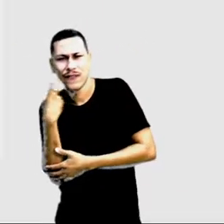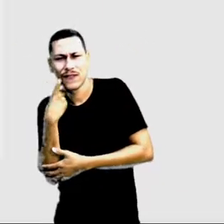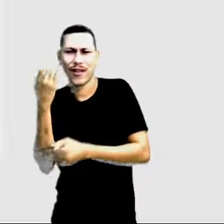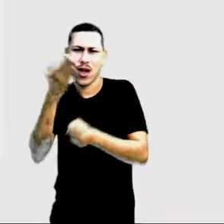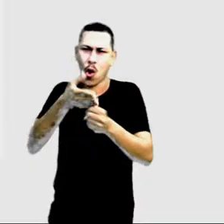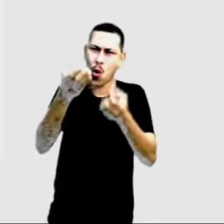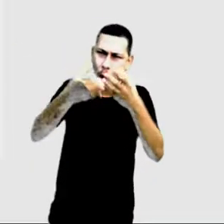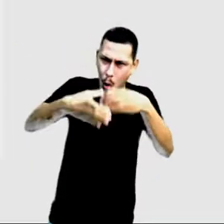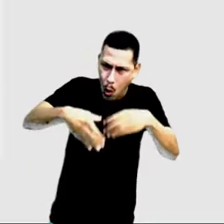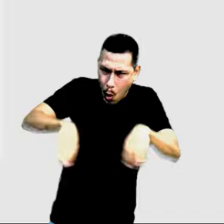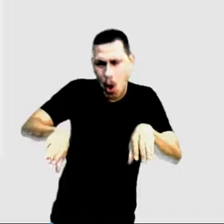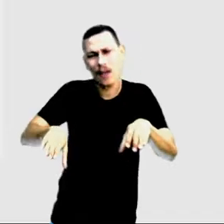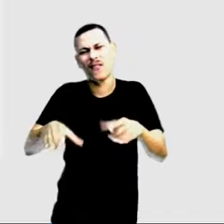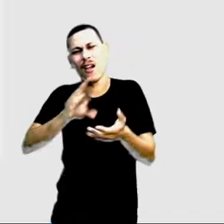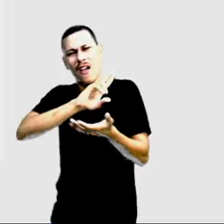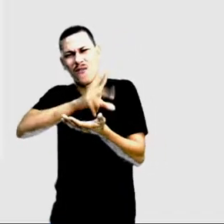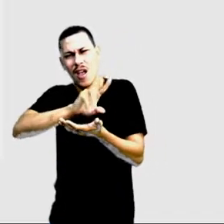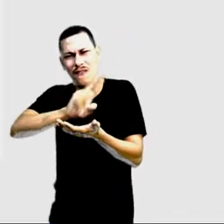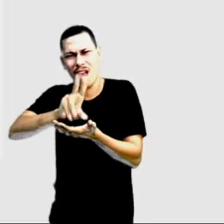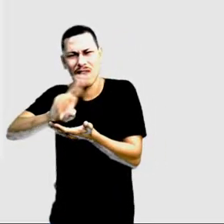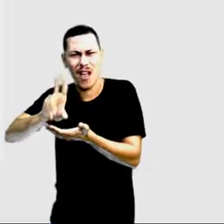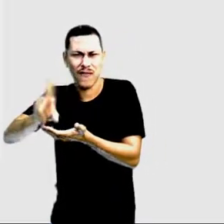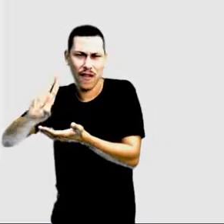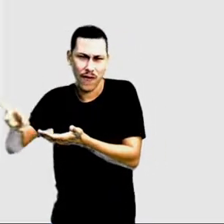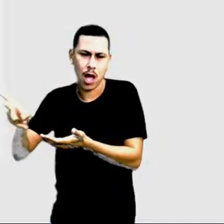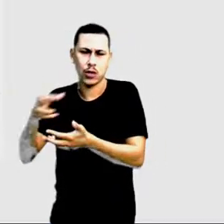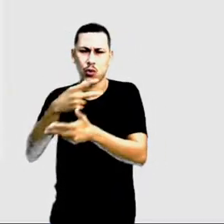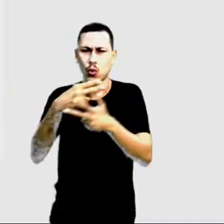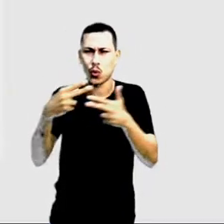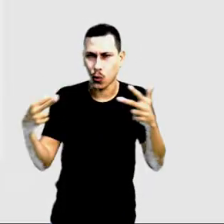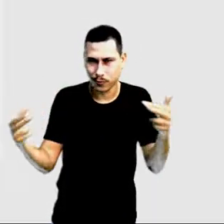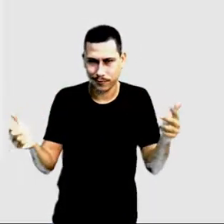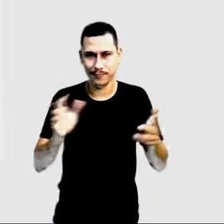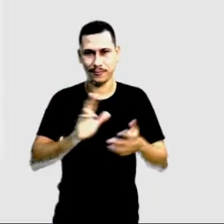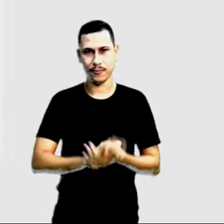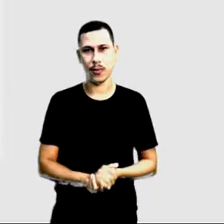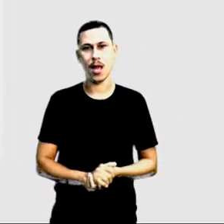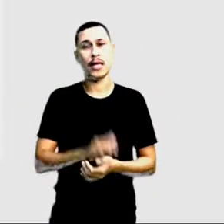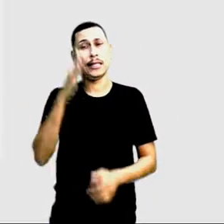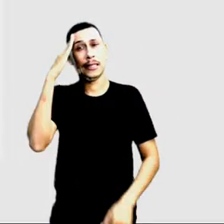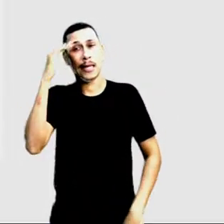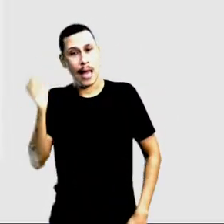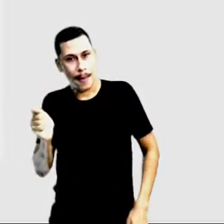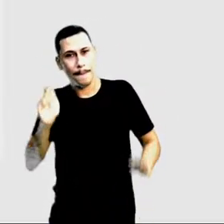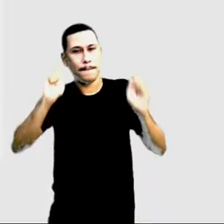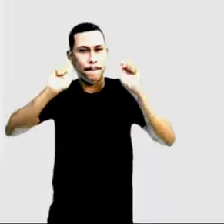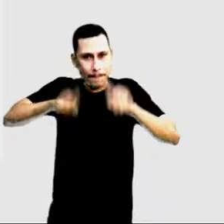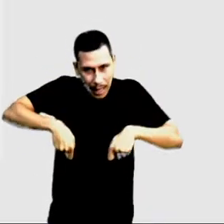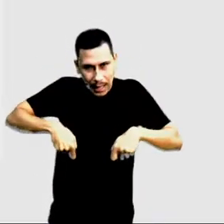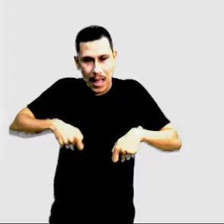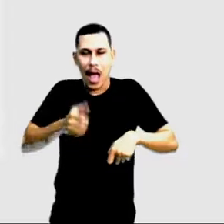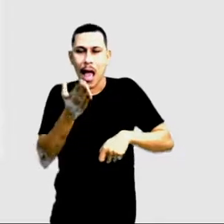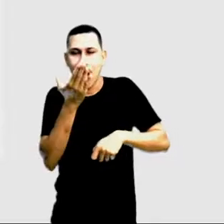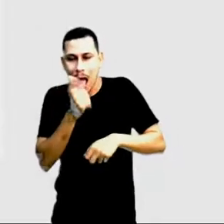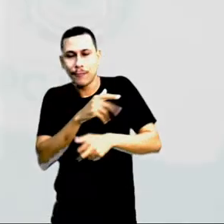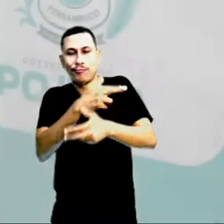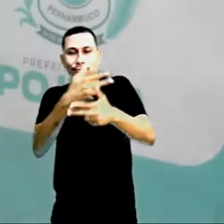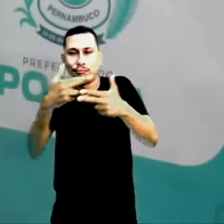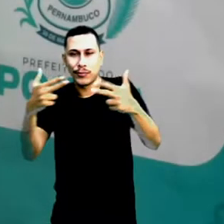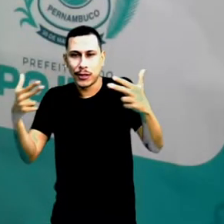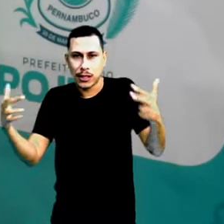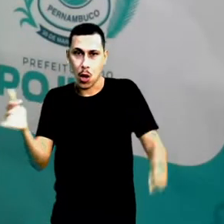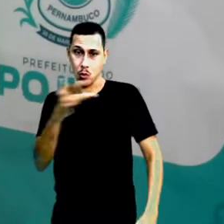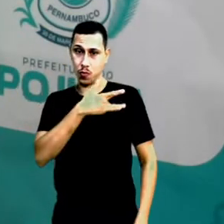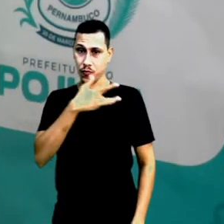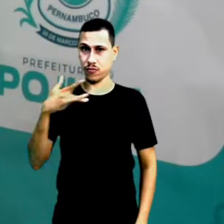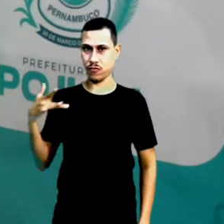de legumes, de peixes. A gente sabe que para a gente ter uma boa alimentação, a gente tem que variar a comida,